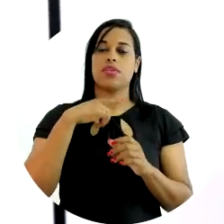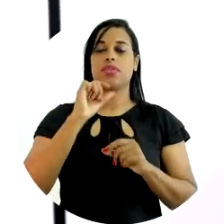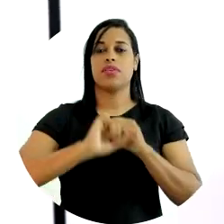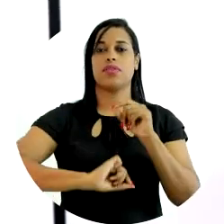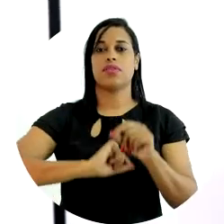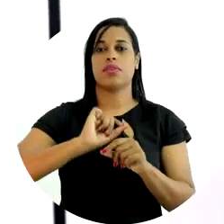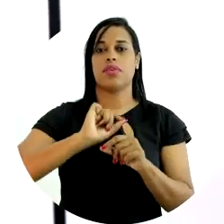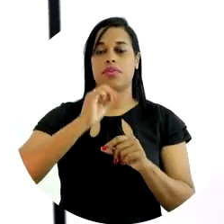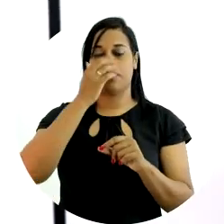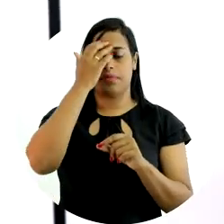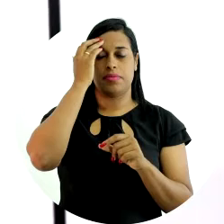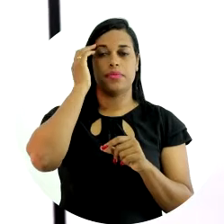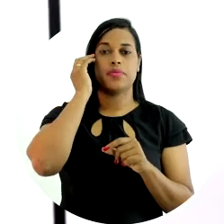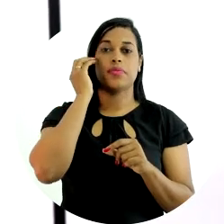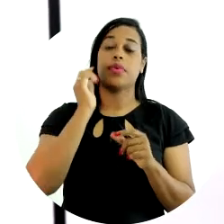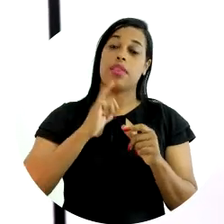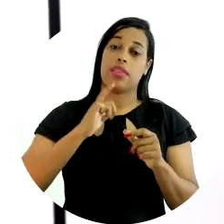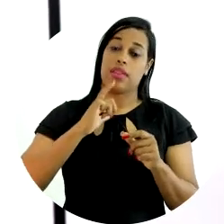ela teve como